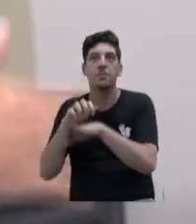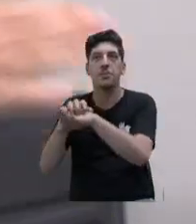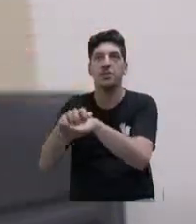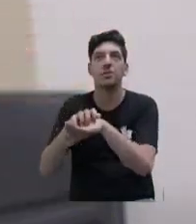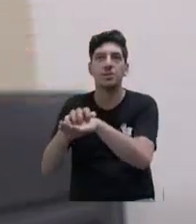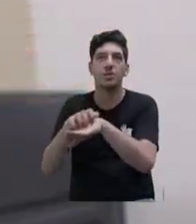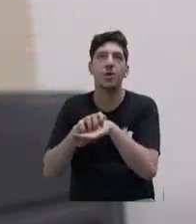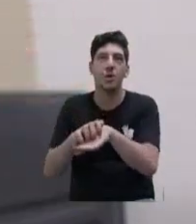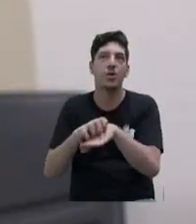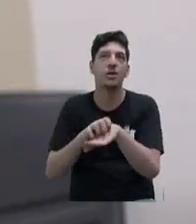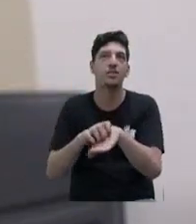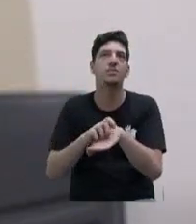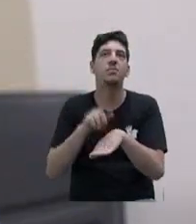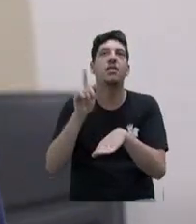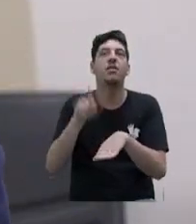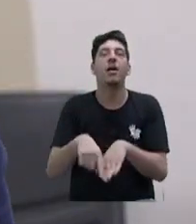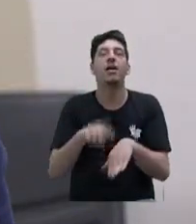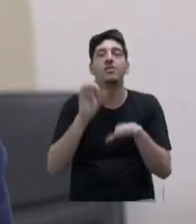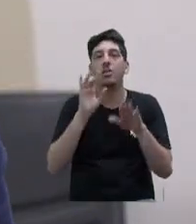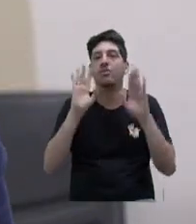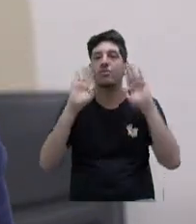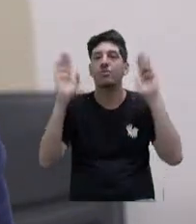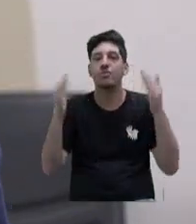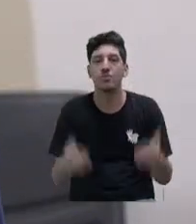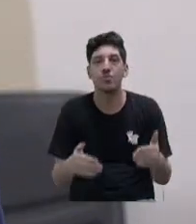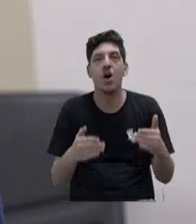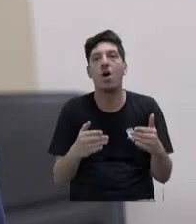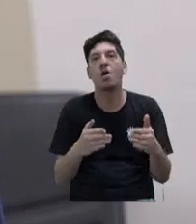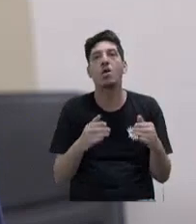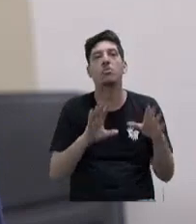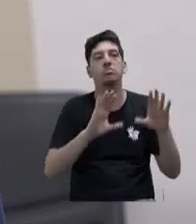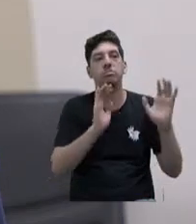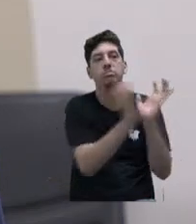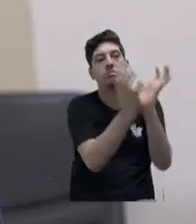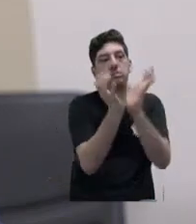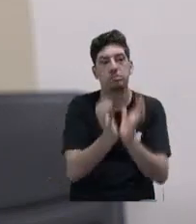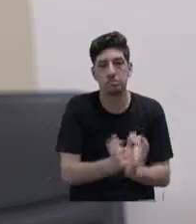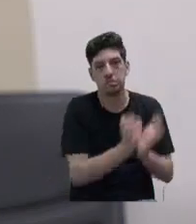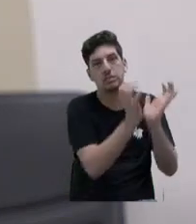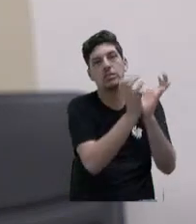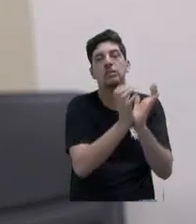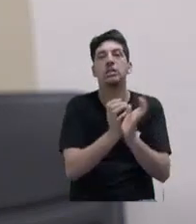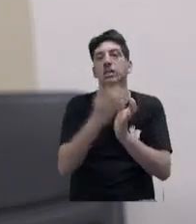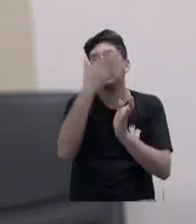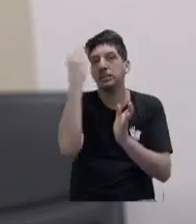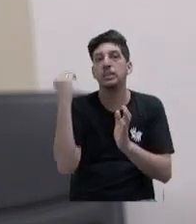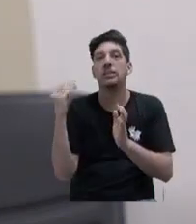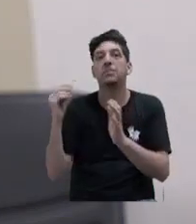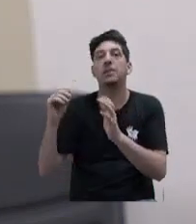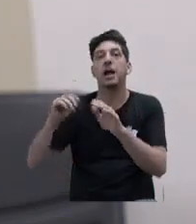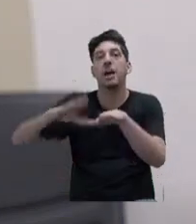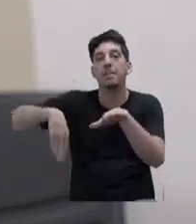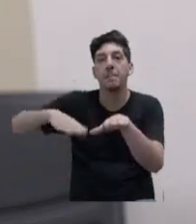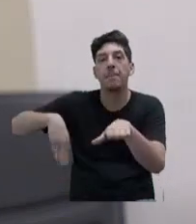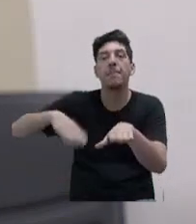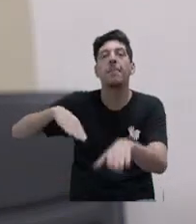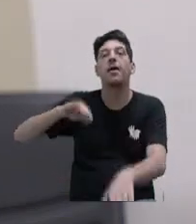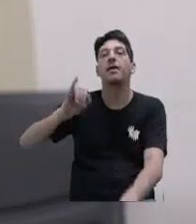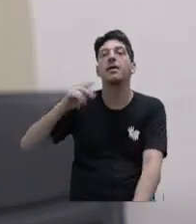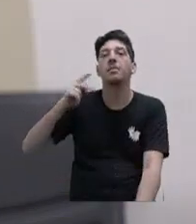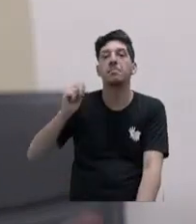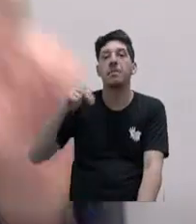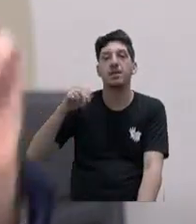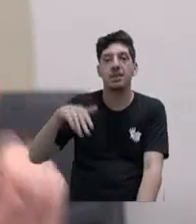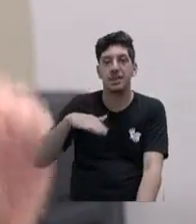como uma grande, vasta segmentação, e, por exemplo, esquecemos que a Praia de Ipanema foi quem inventou a